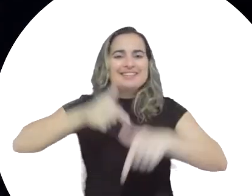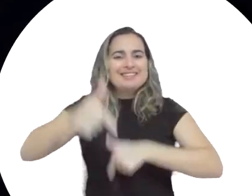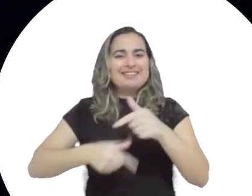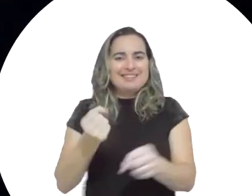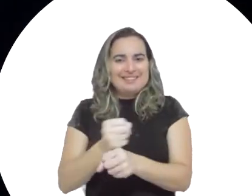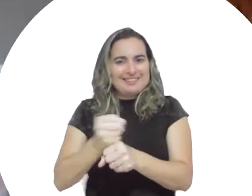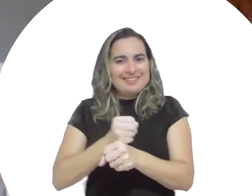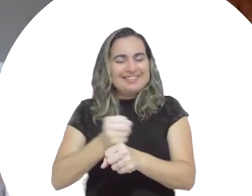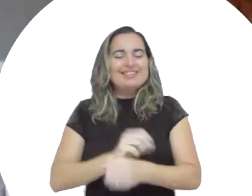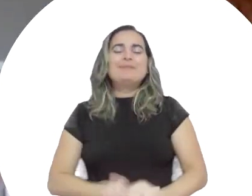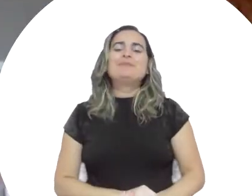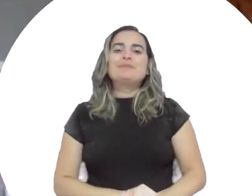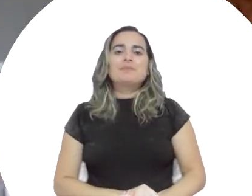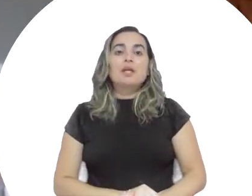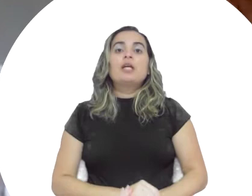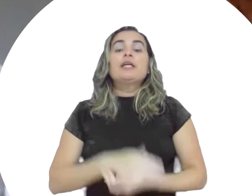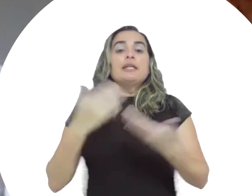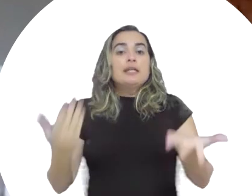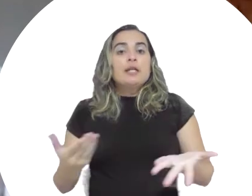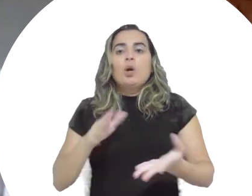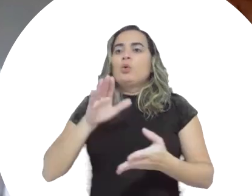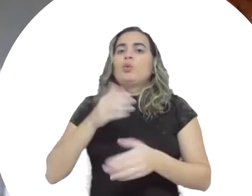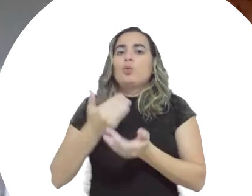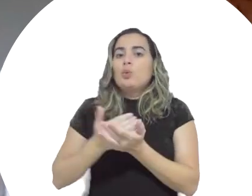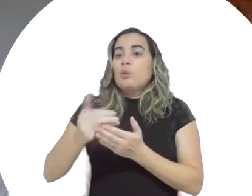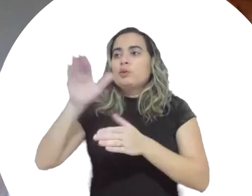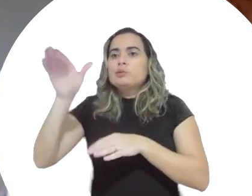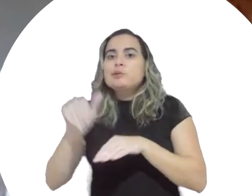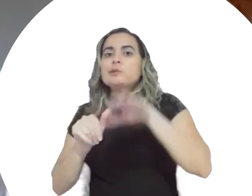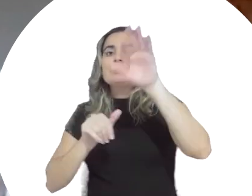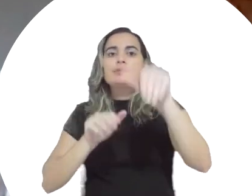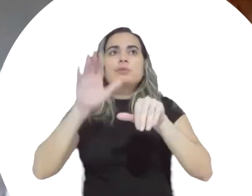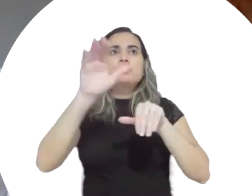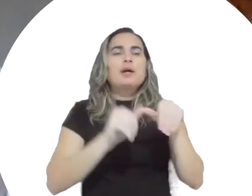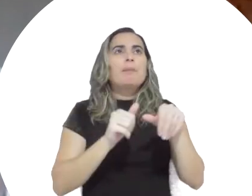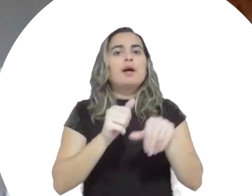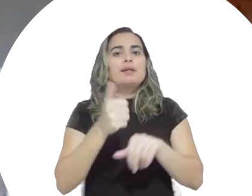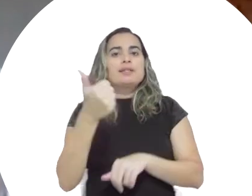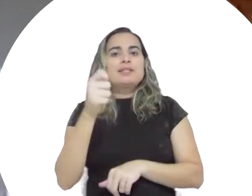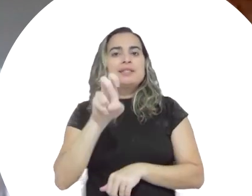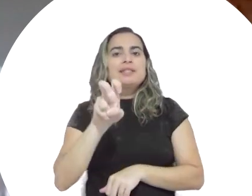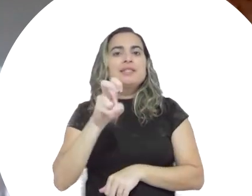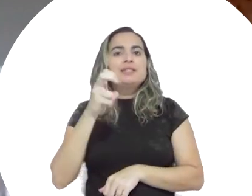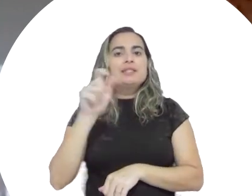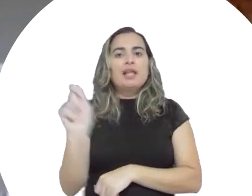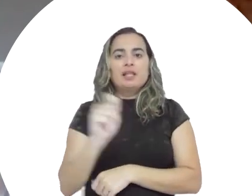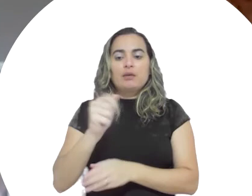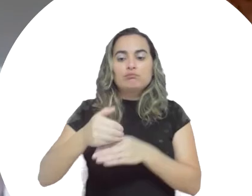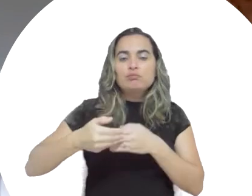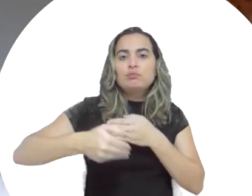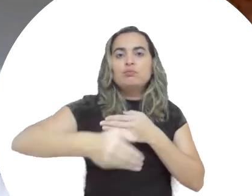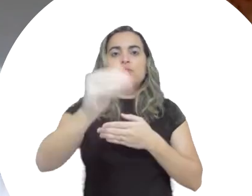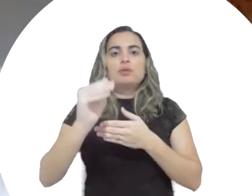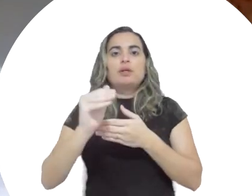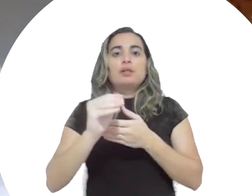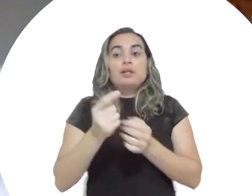pleito deste ano. Essas convocações já começaram desde da segunda quinzena de agosto.